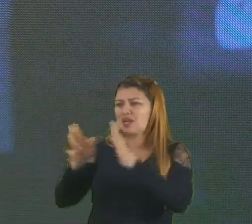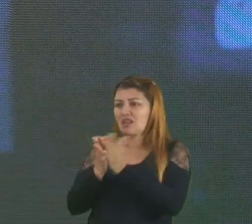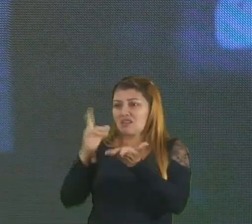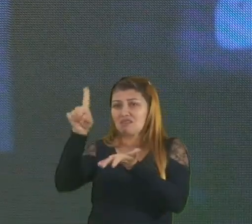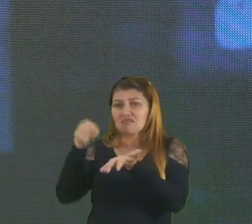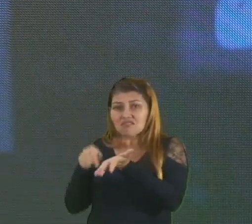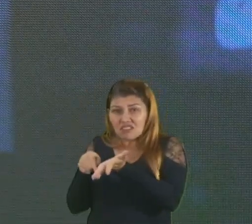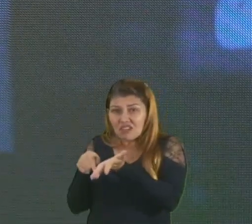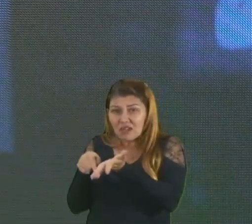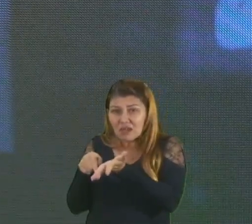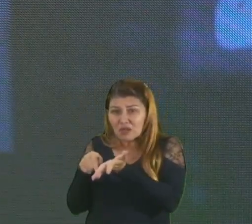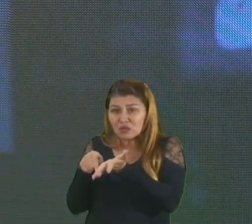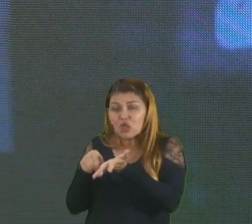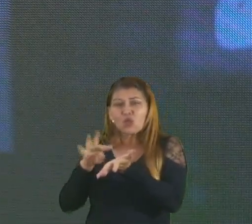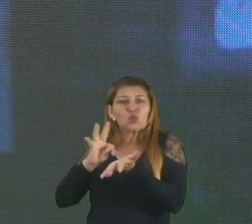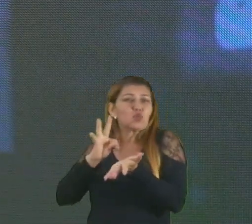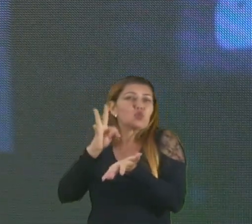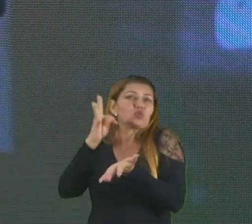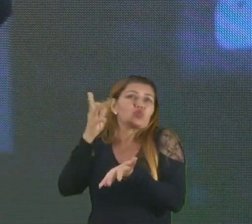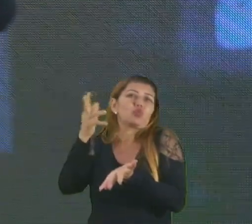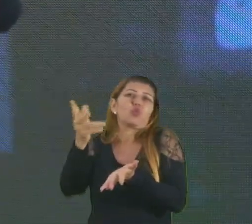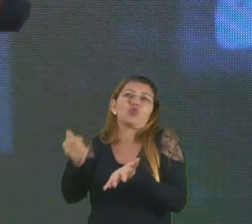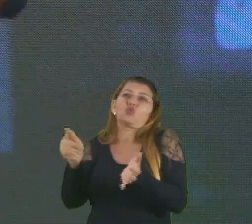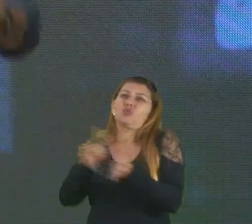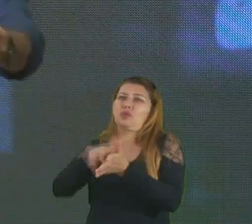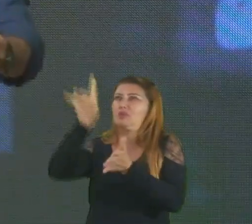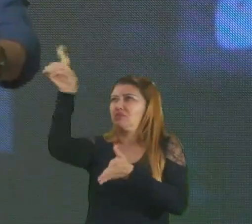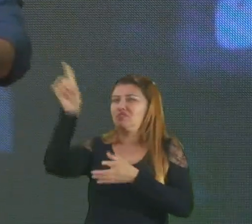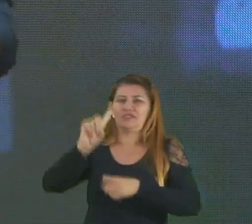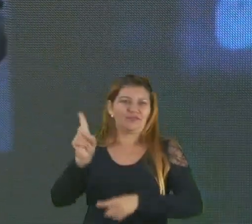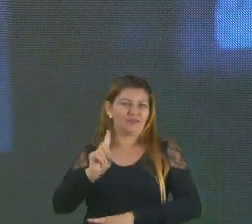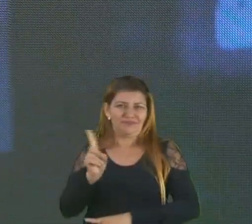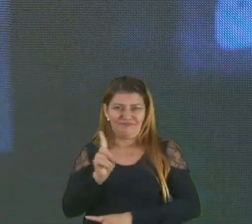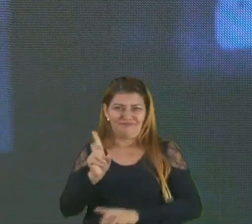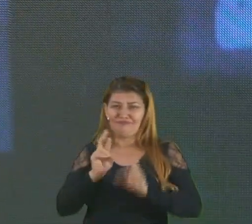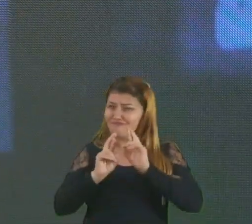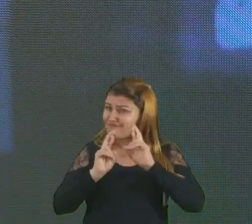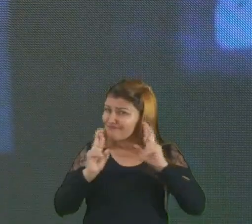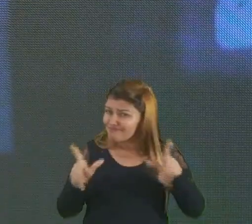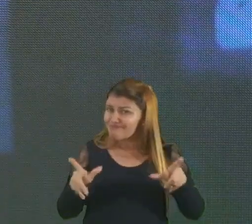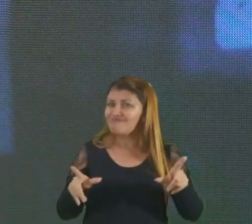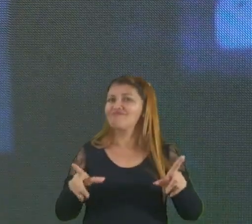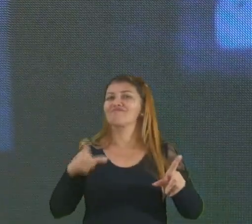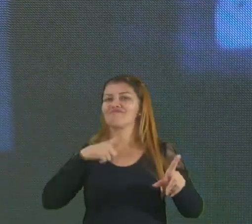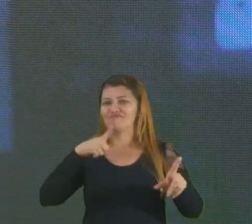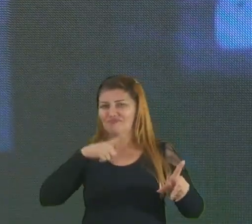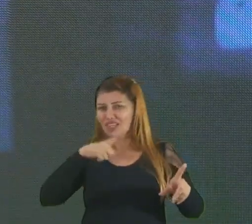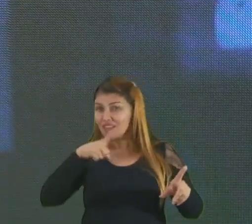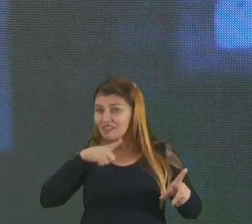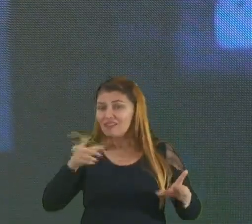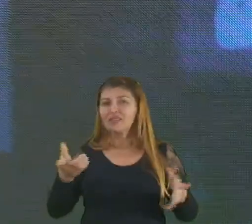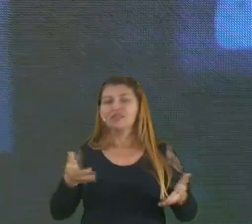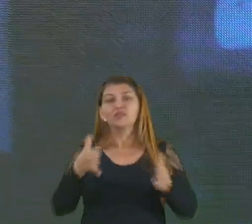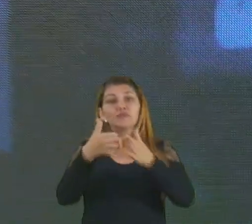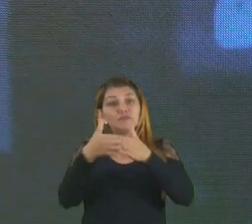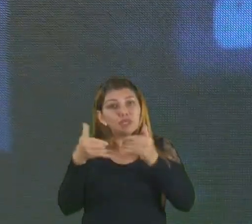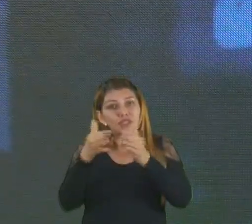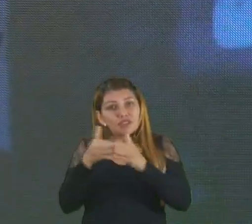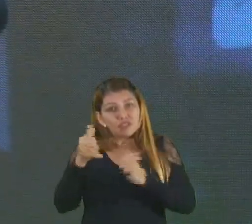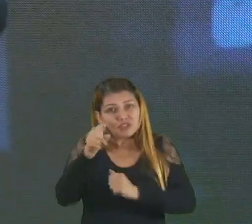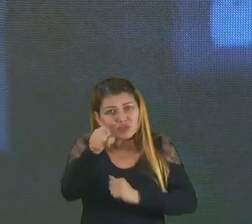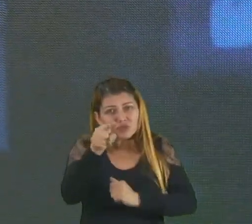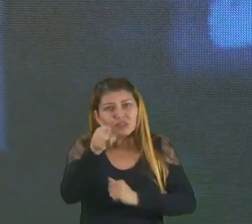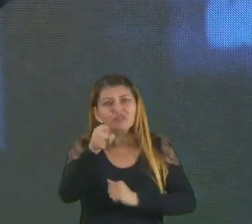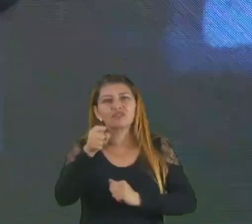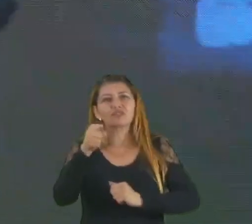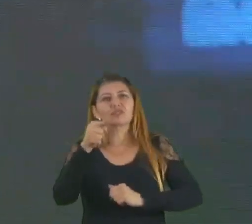Cuidado, igreja. Igreja de Jesus, olhe para mim. Eu quero insistir, eu quero pedir para